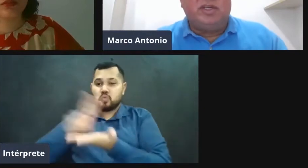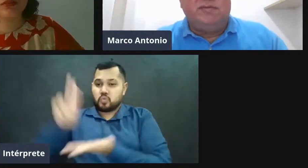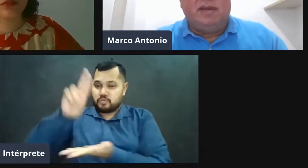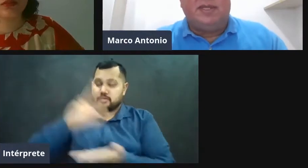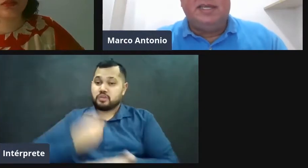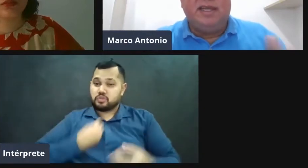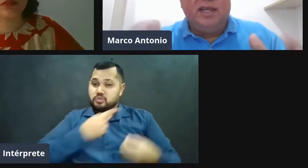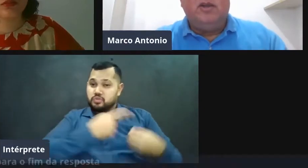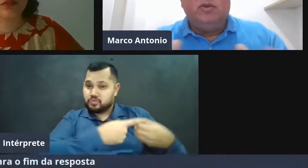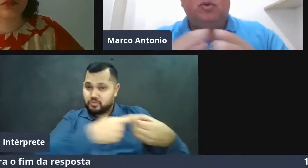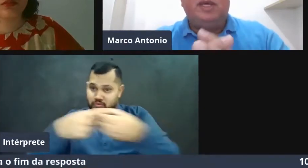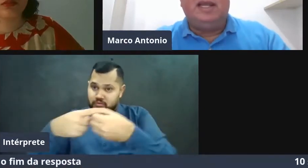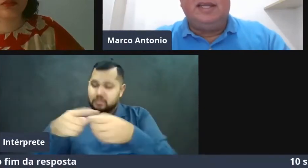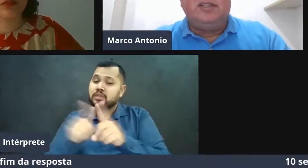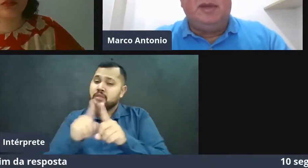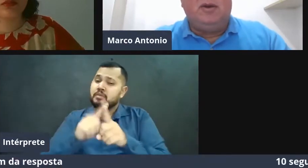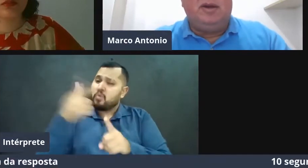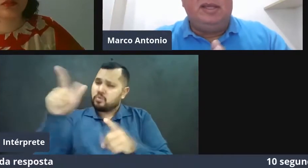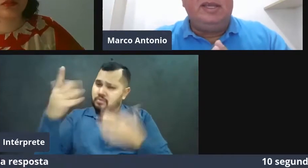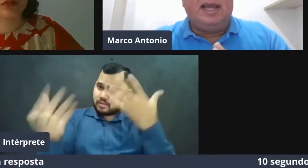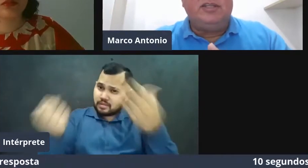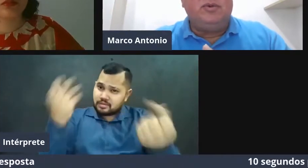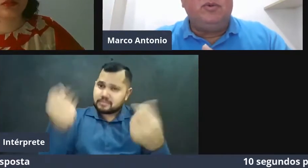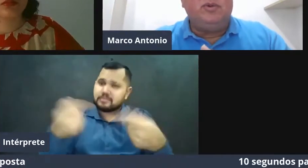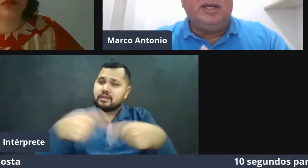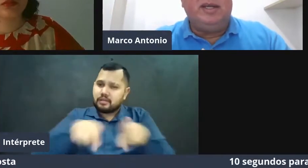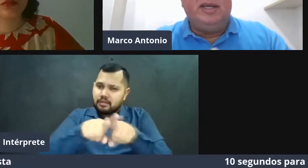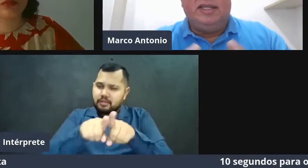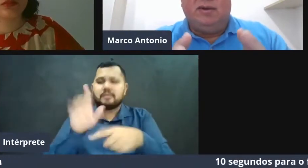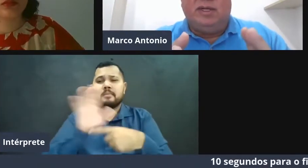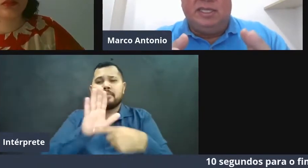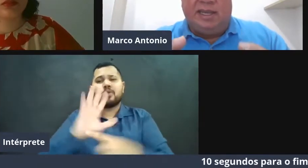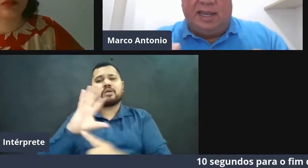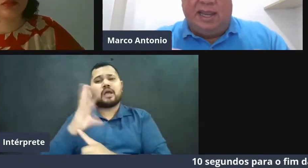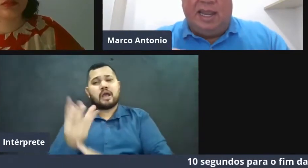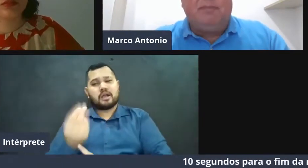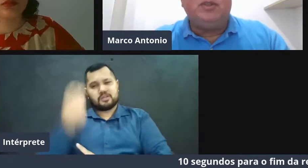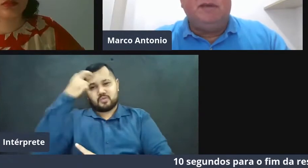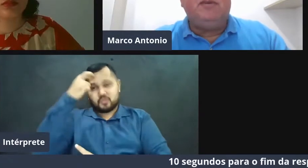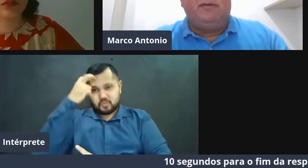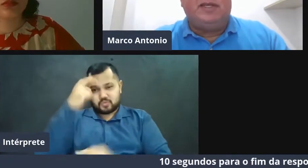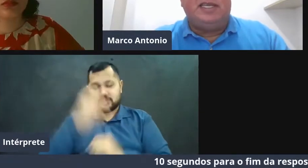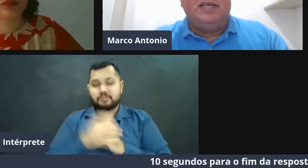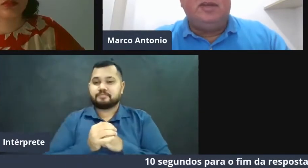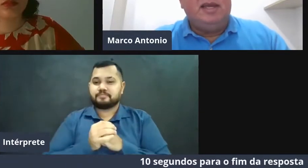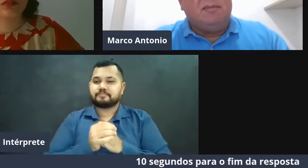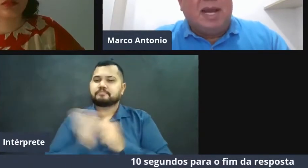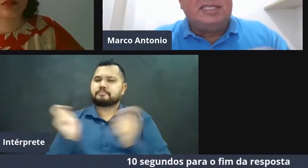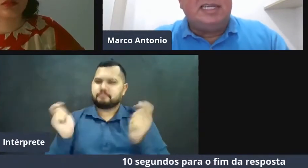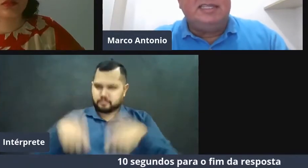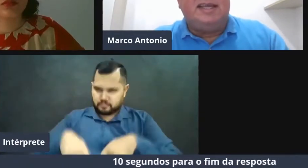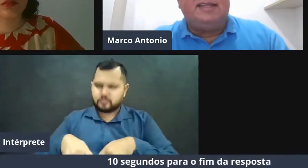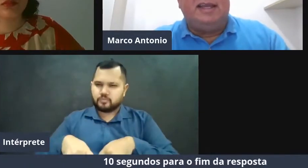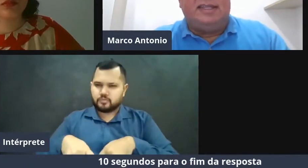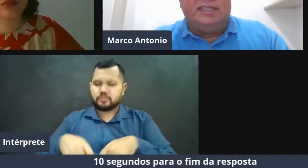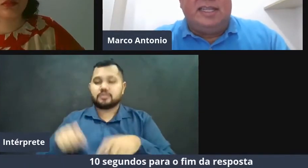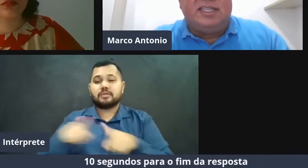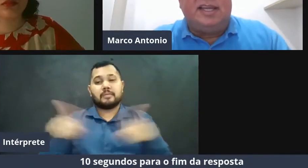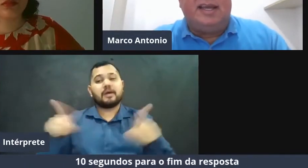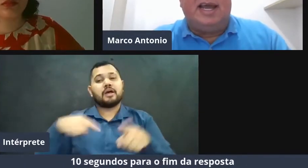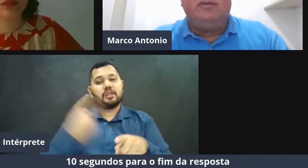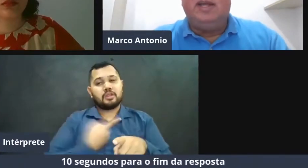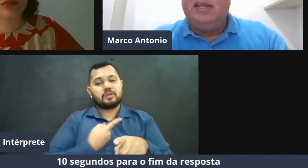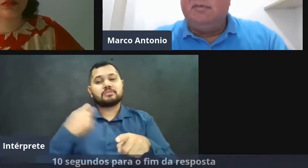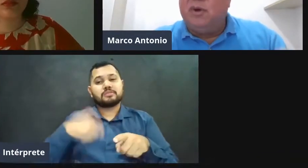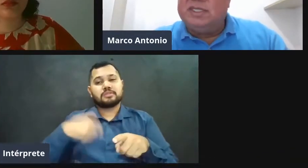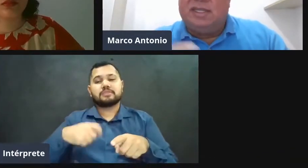e em outros que fizerem parceria, tudo que ela tem de melhor em arte e cultura. Então, assim, é possível fazer isso, basta que a gente